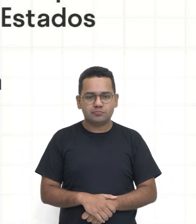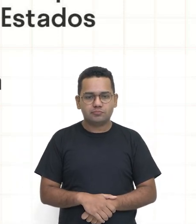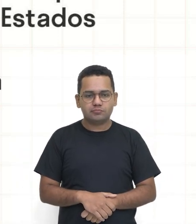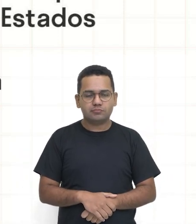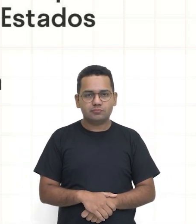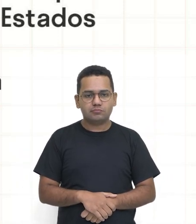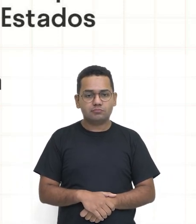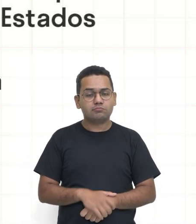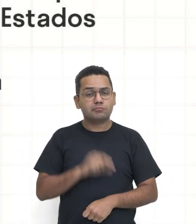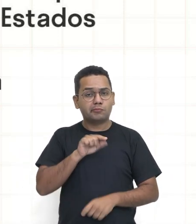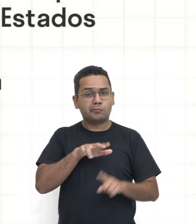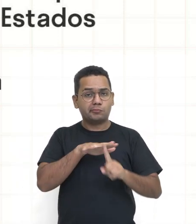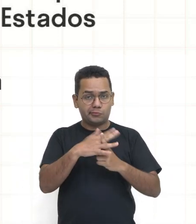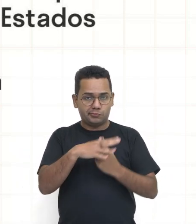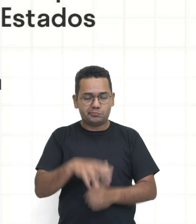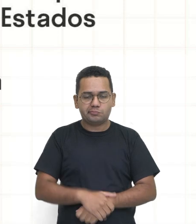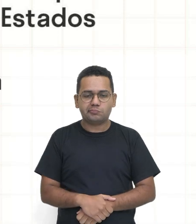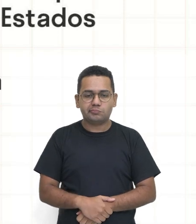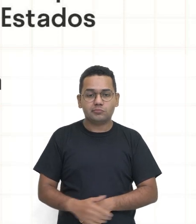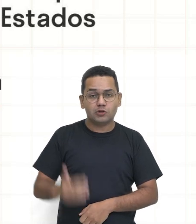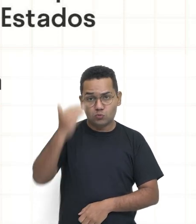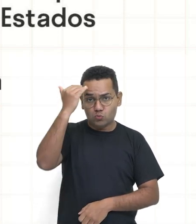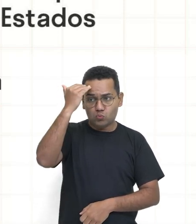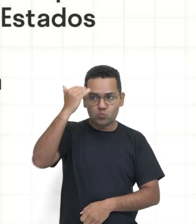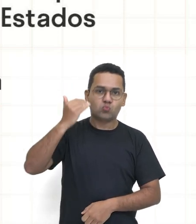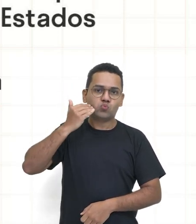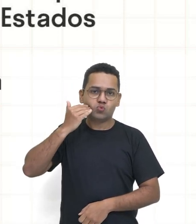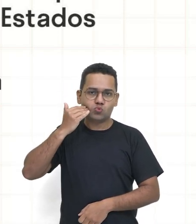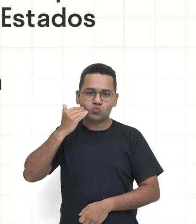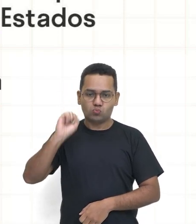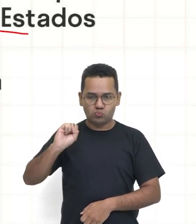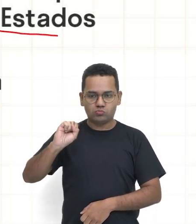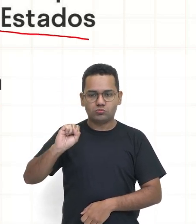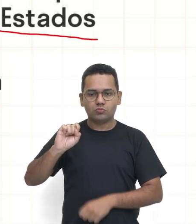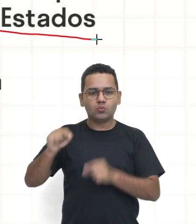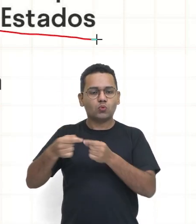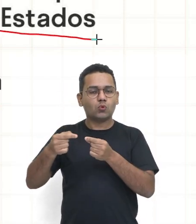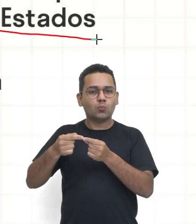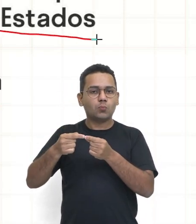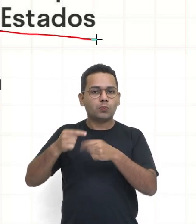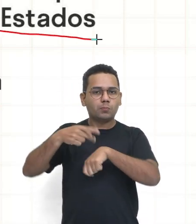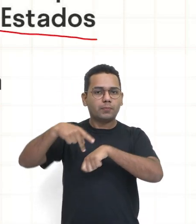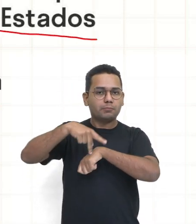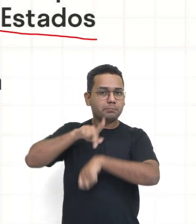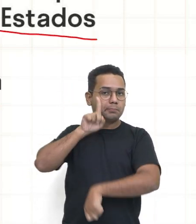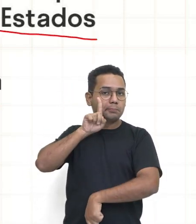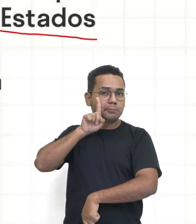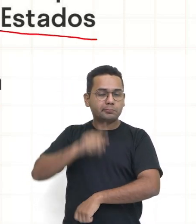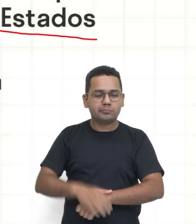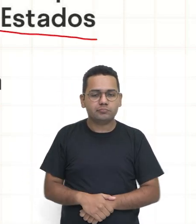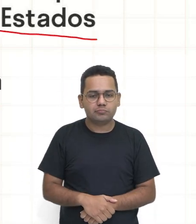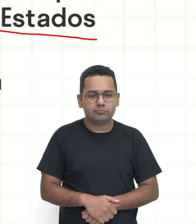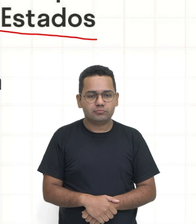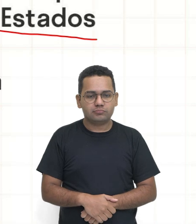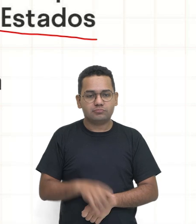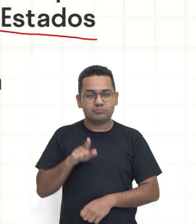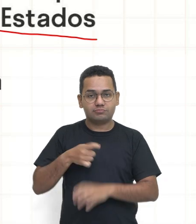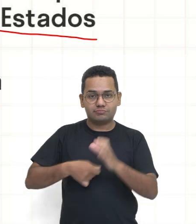logo tem viés ali comunista, e o Sul é controlado pelos Estados Unidos, com o viés o